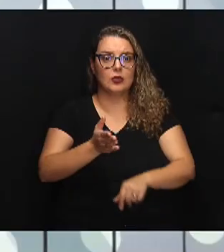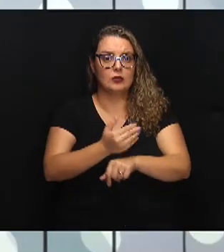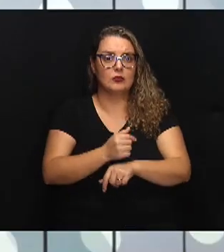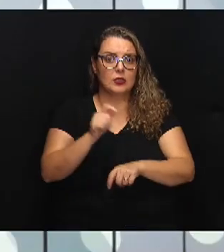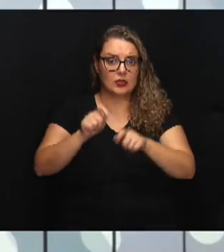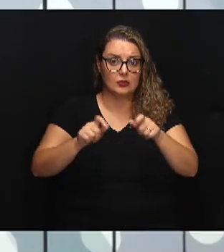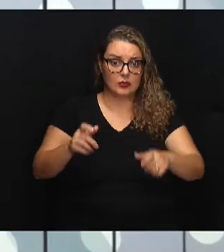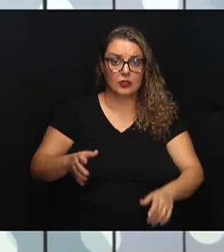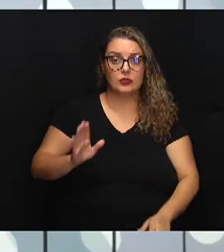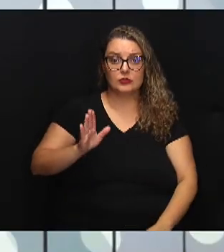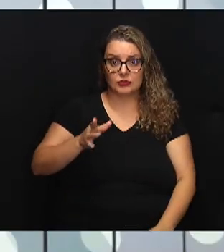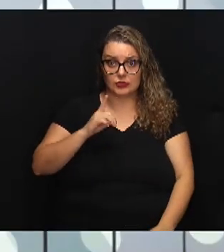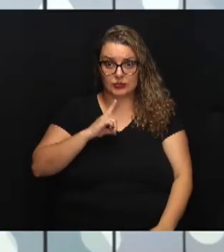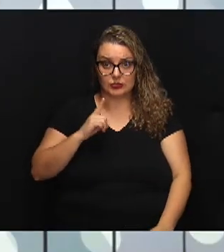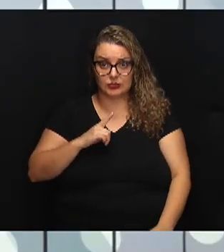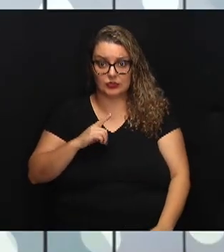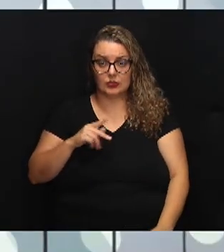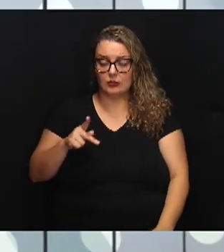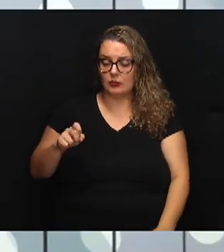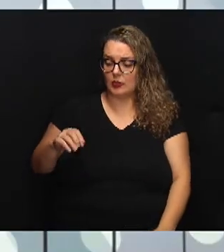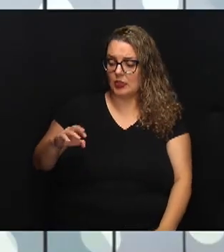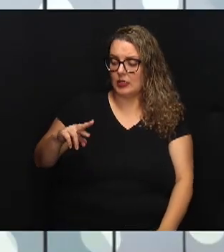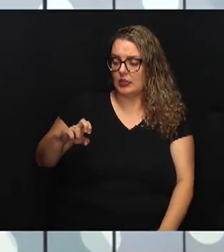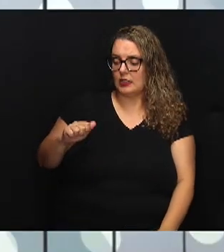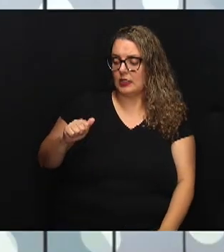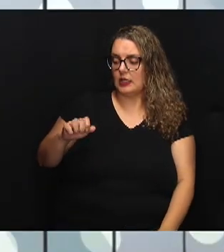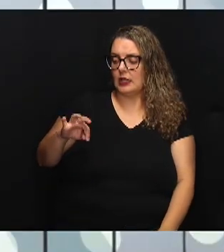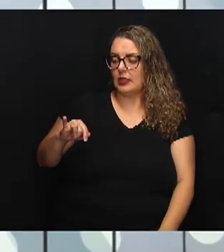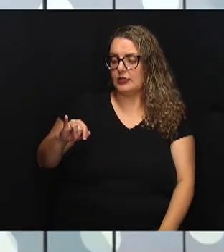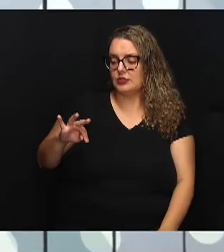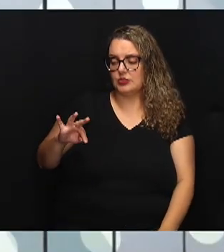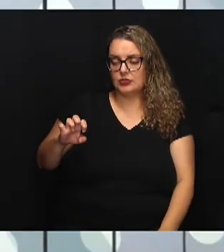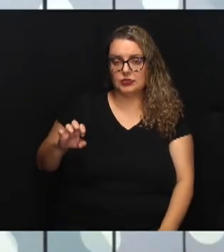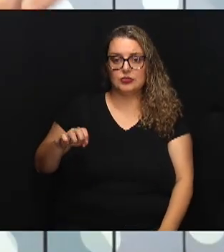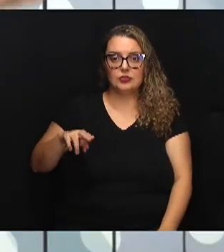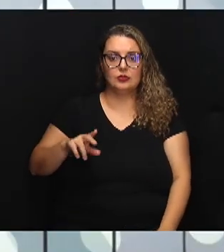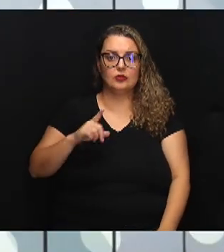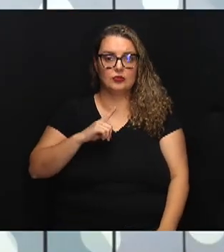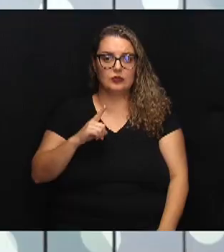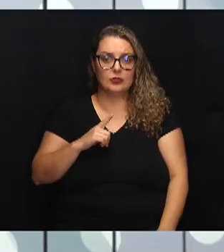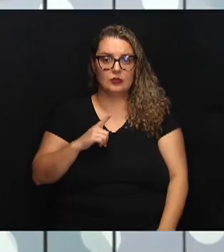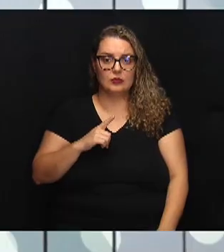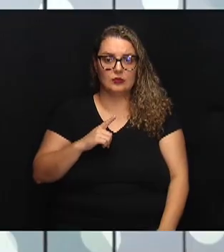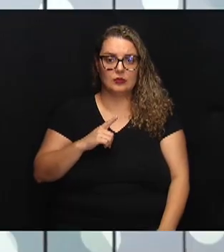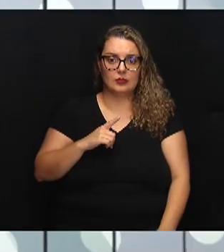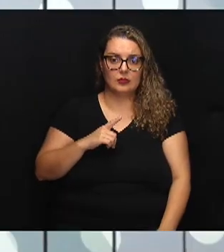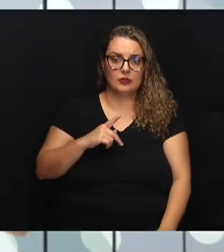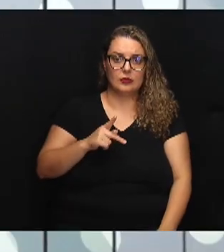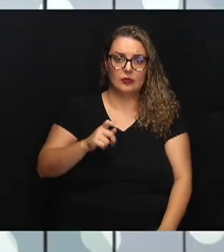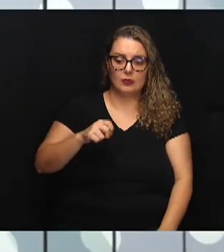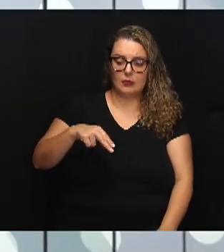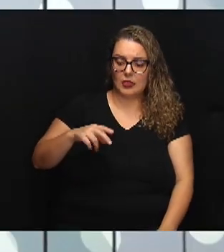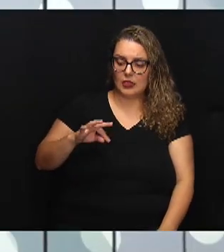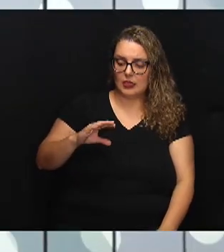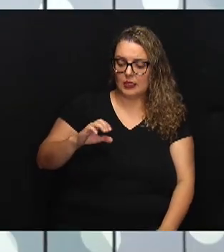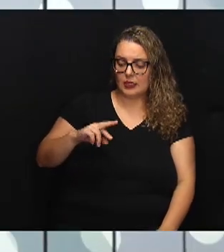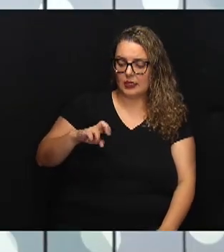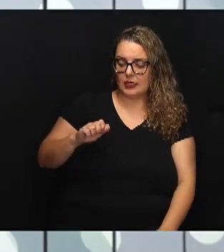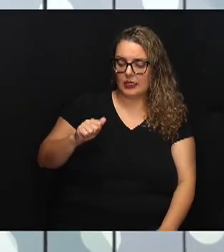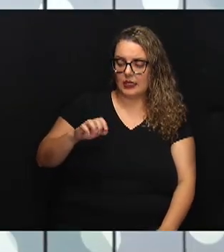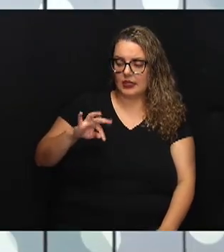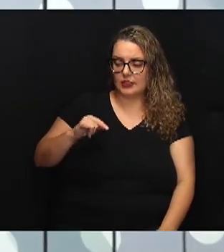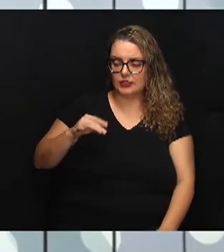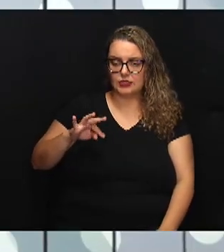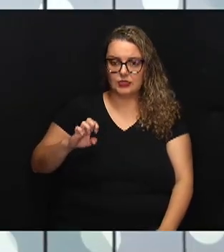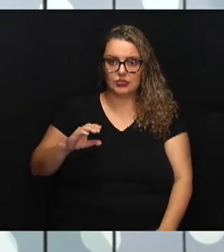pessoas que já tiveram pancreatite ou que têm aquela chamada pancreatite crônica, então elas estão